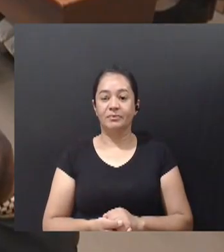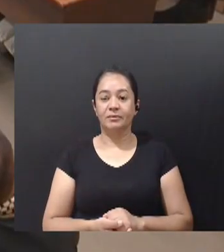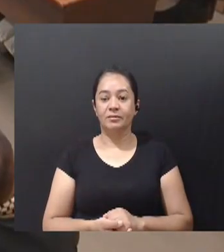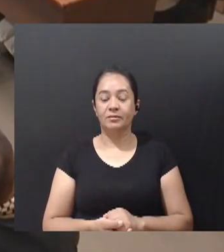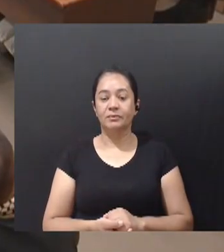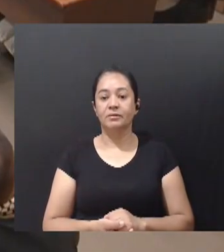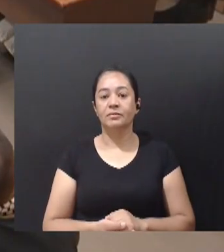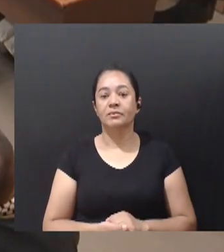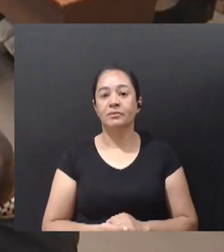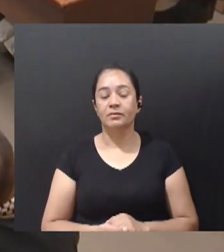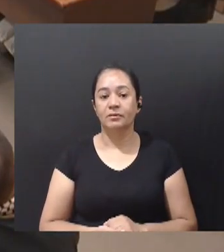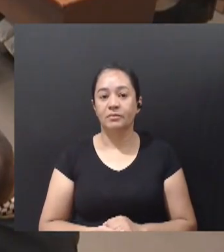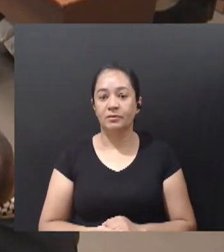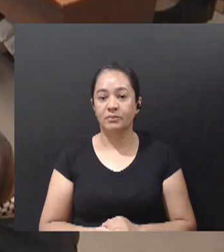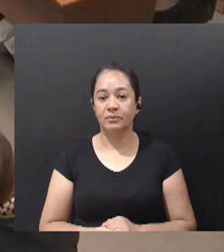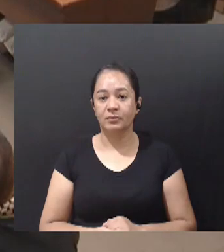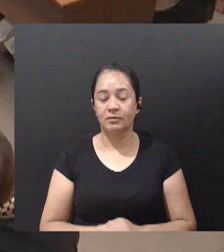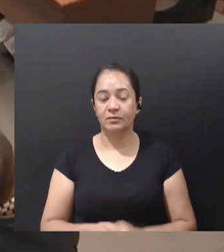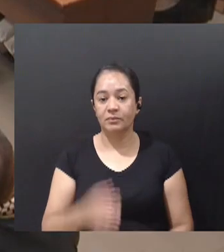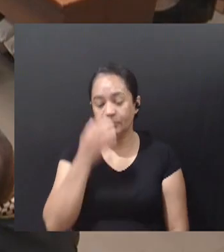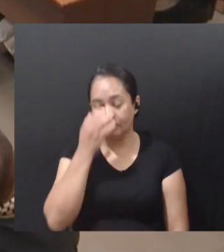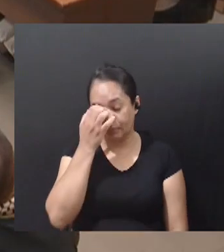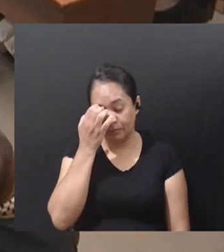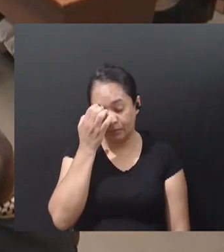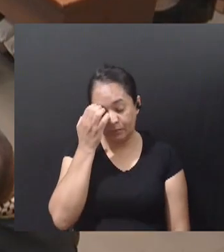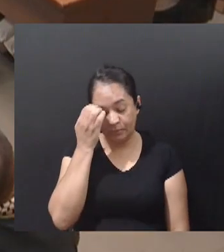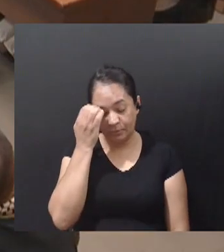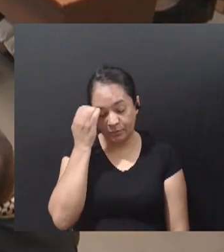meninos ali estavam falando, e eu lembrei de um